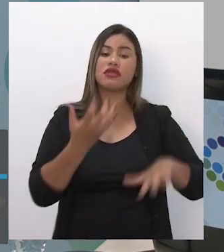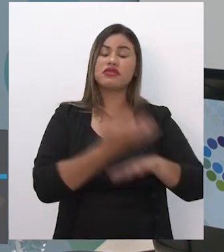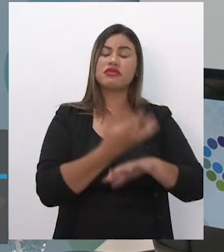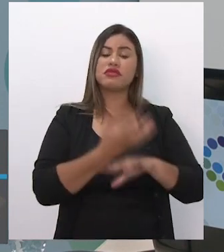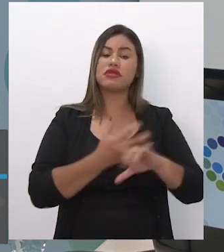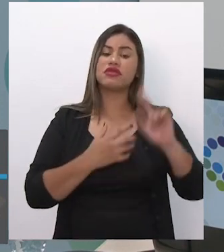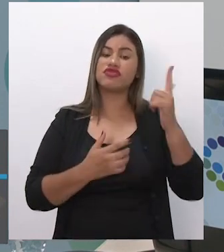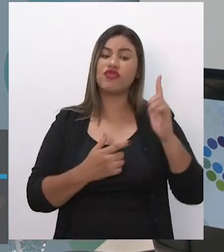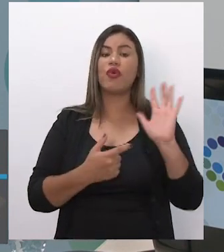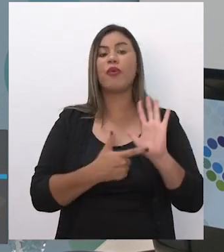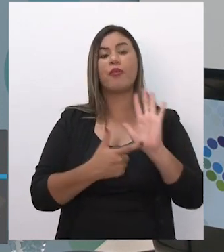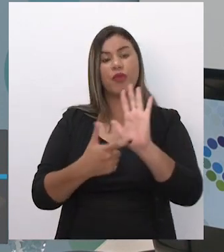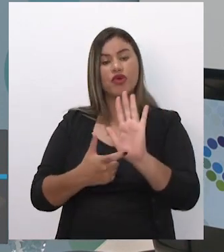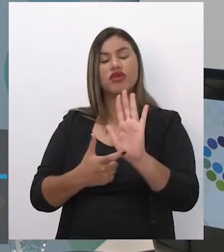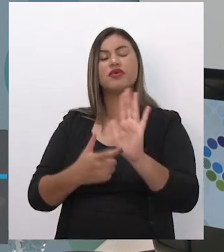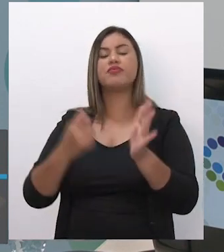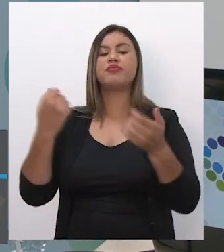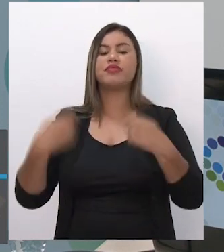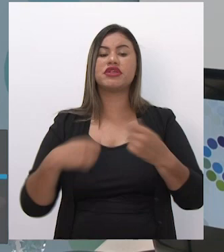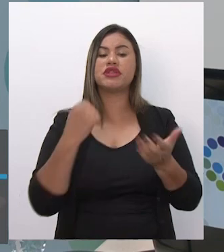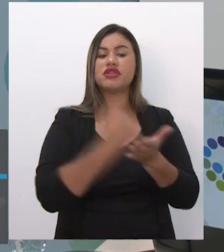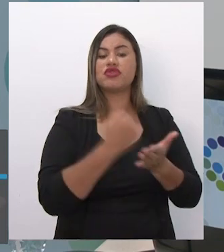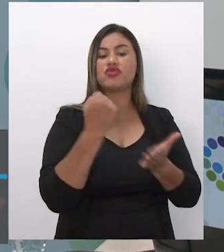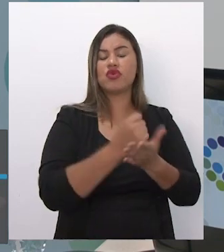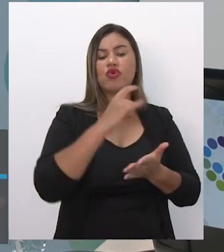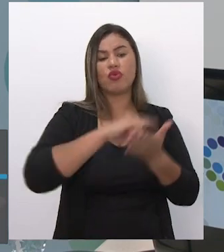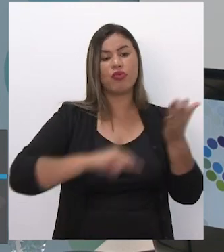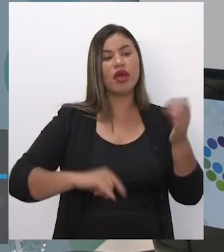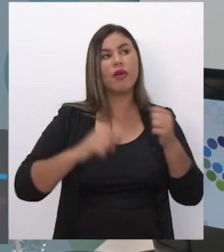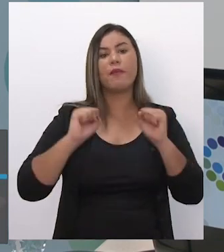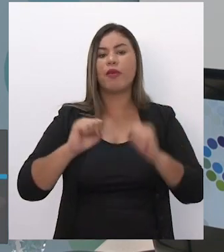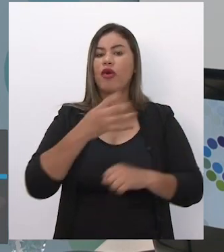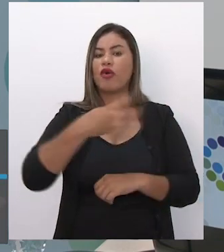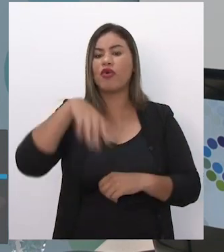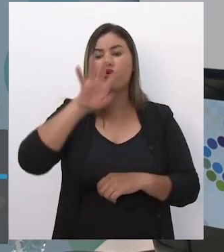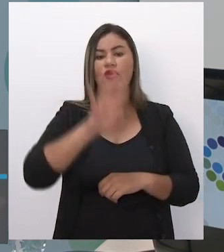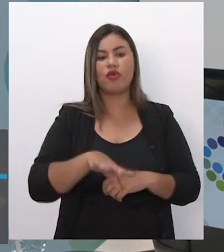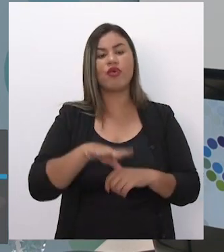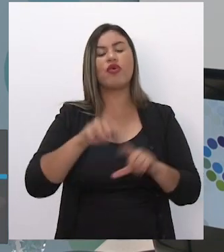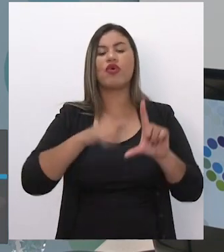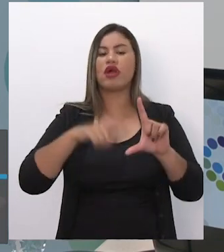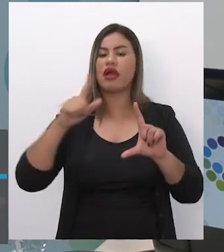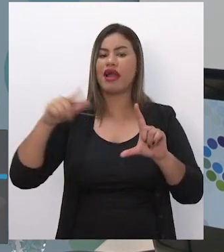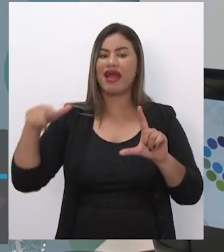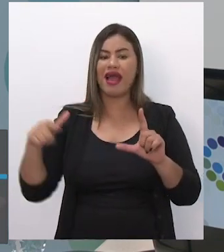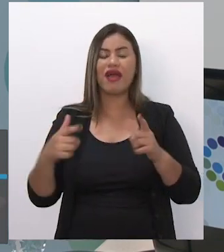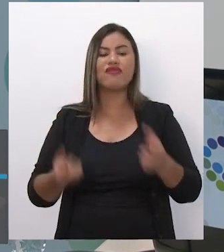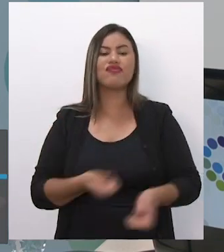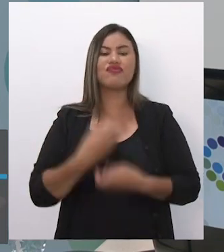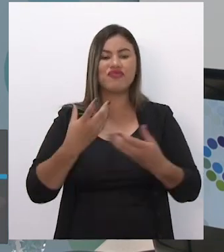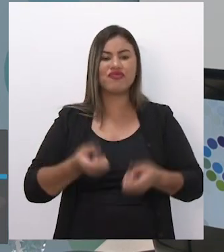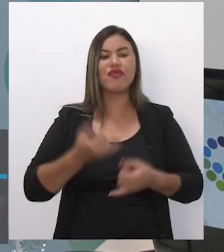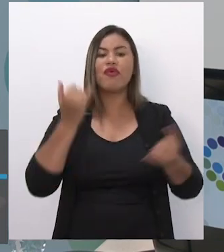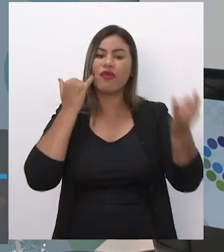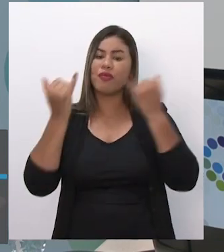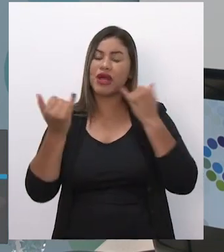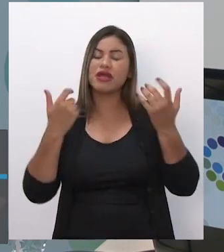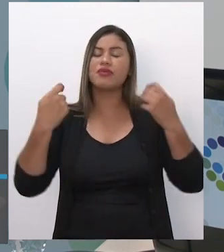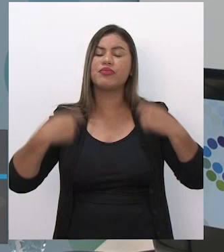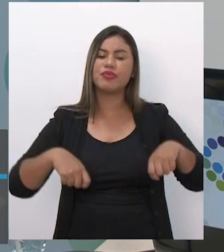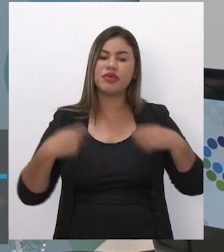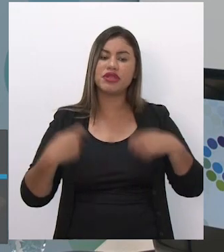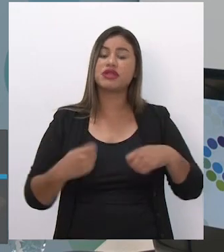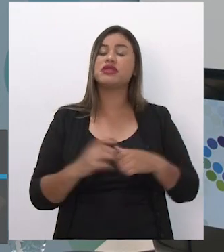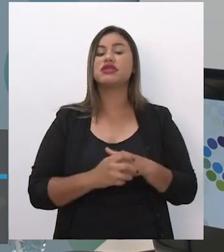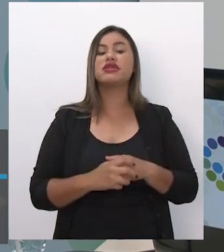ser mostrado, às vezes, como documento, seja uma tabela ou de dados, gráficos, isso também é uma produção, e quando o